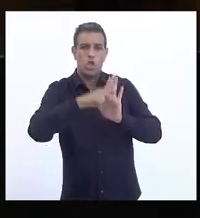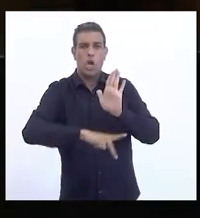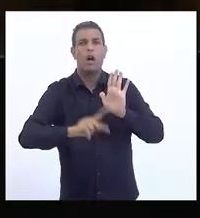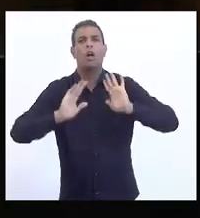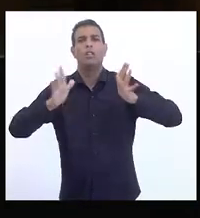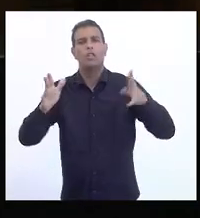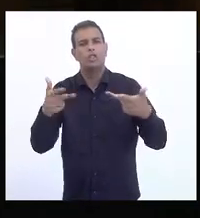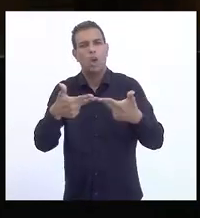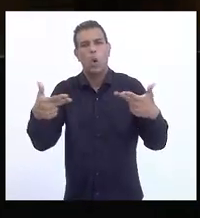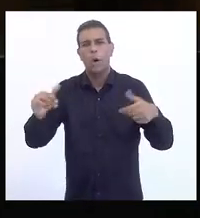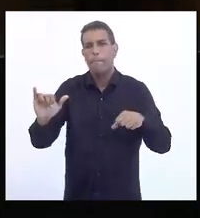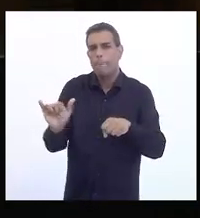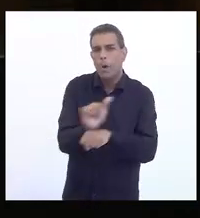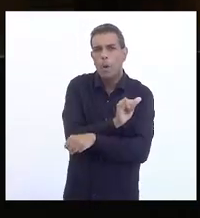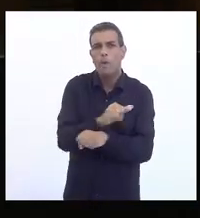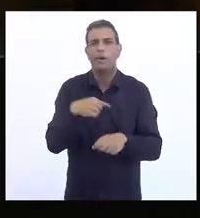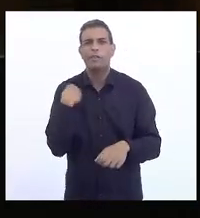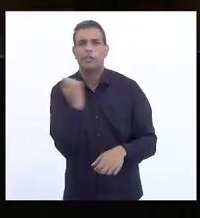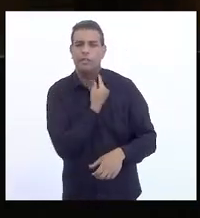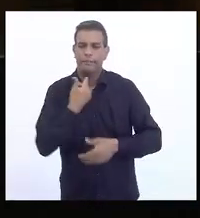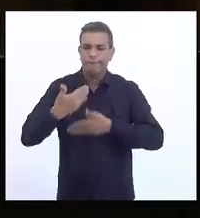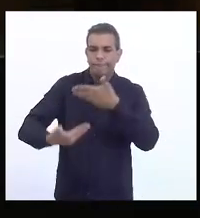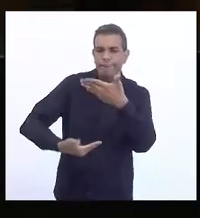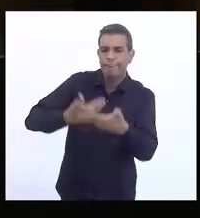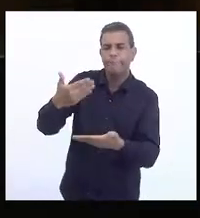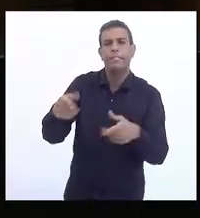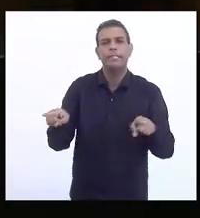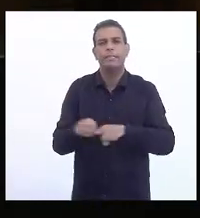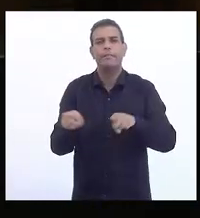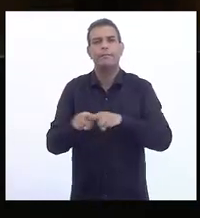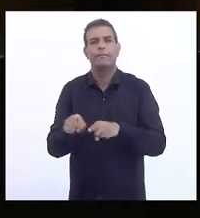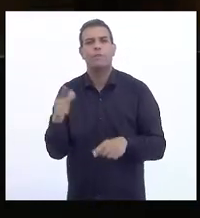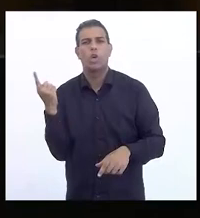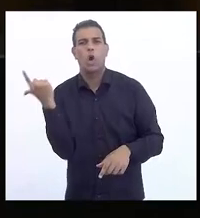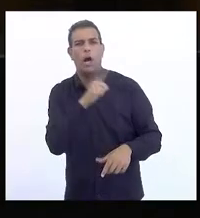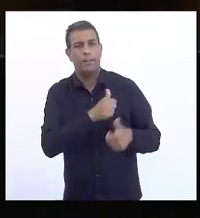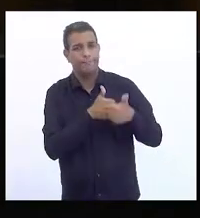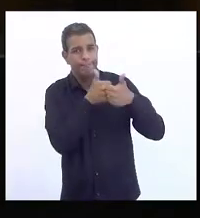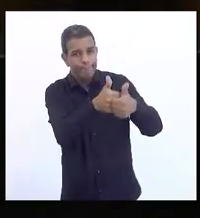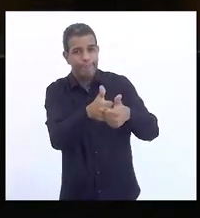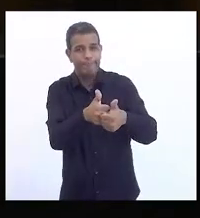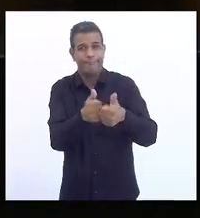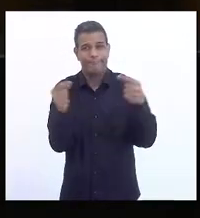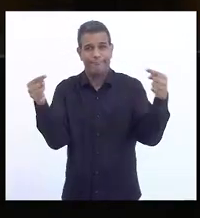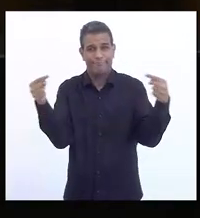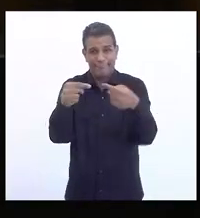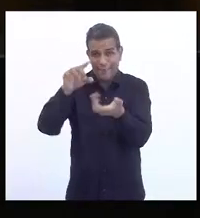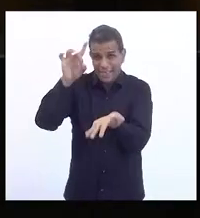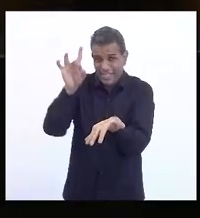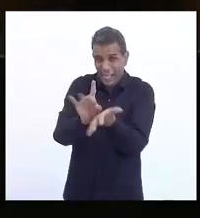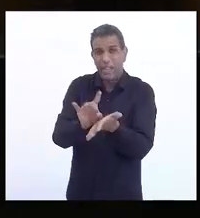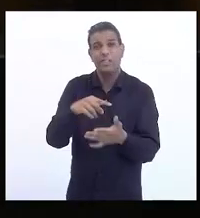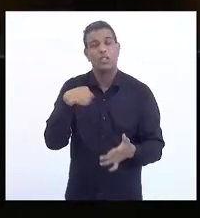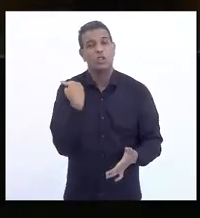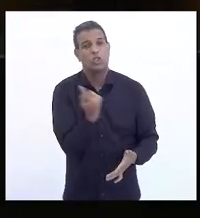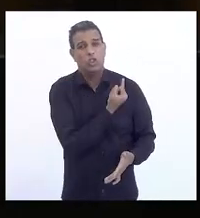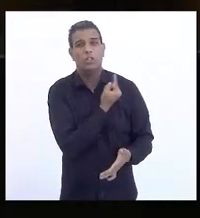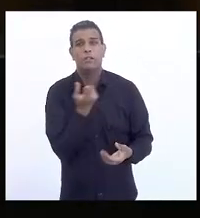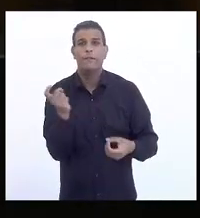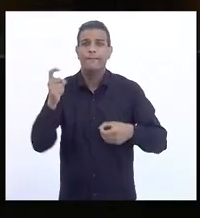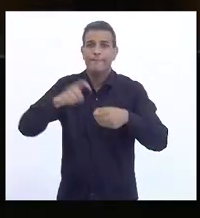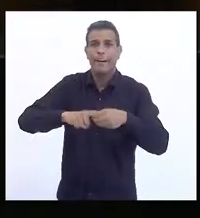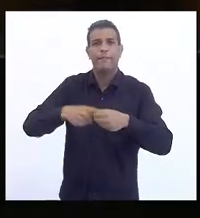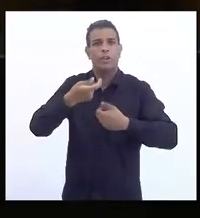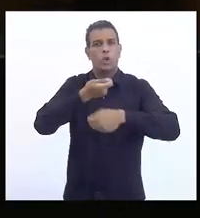já está em andamento. Para quem está acompanhando de verdade a